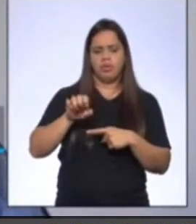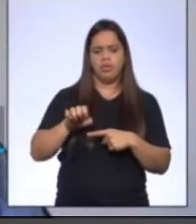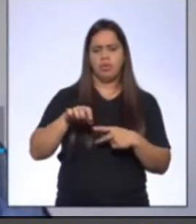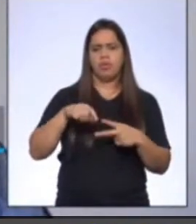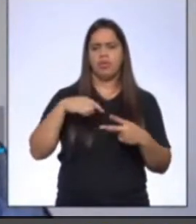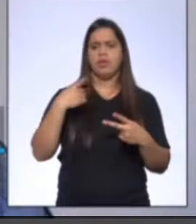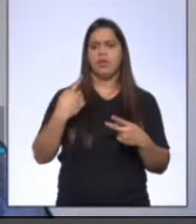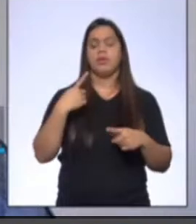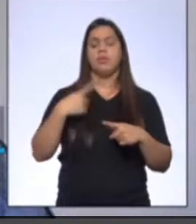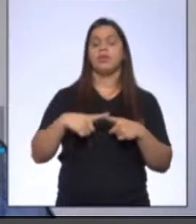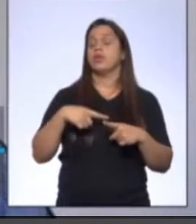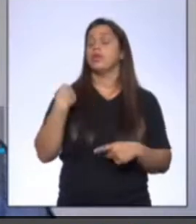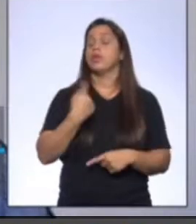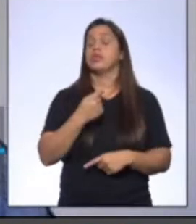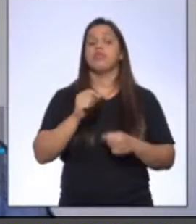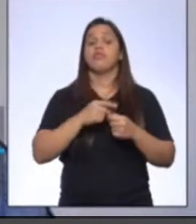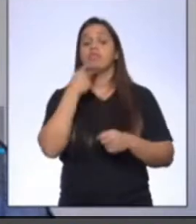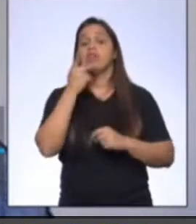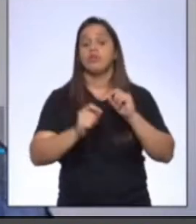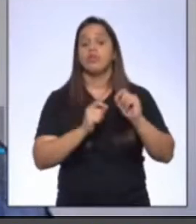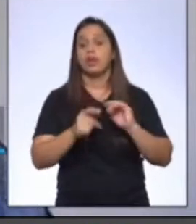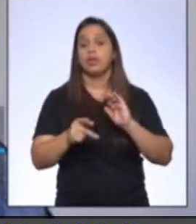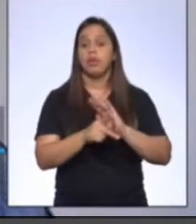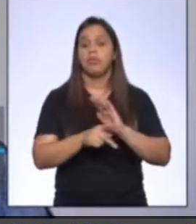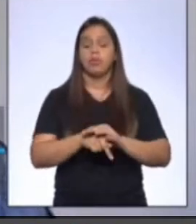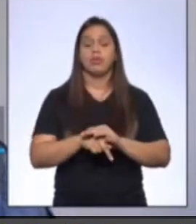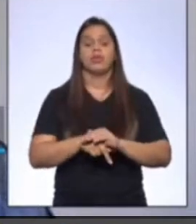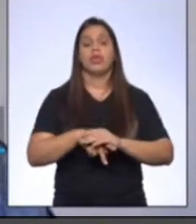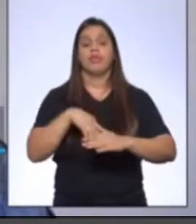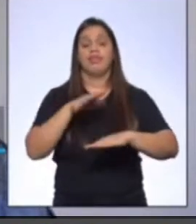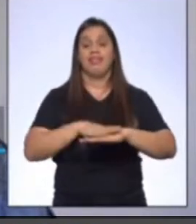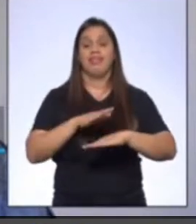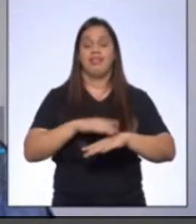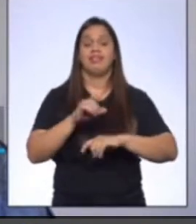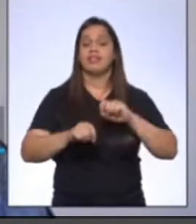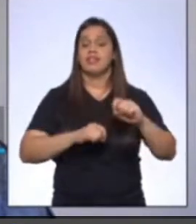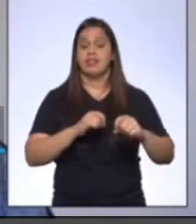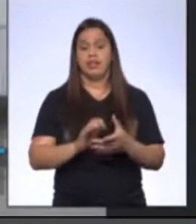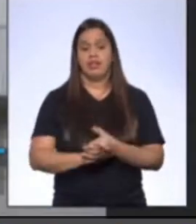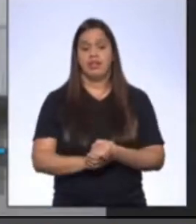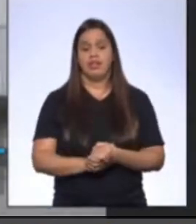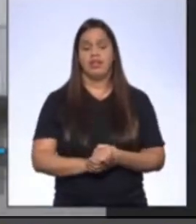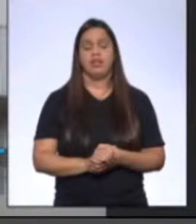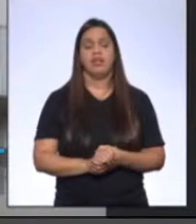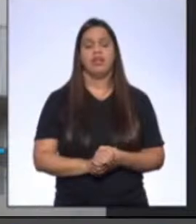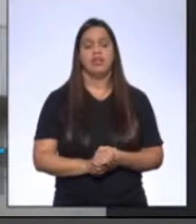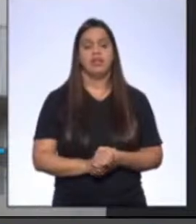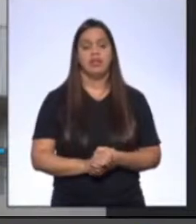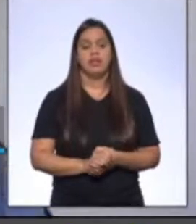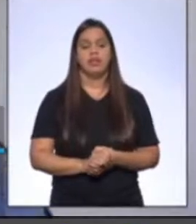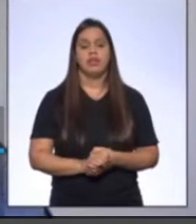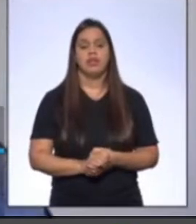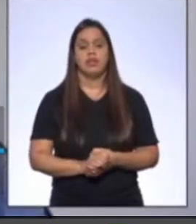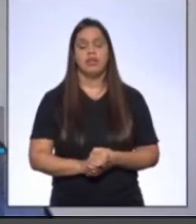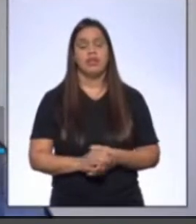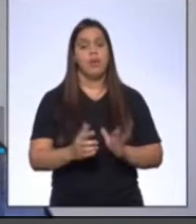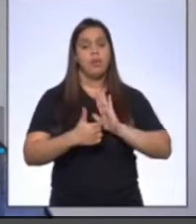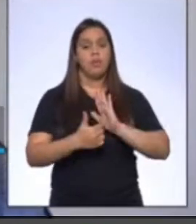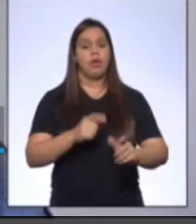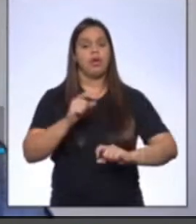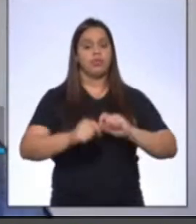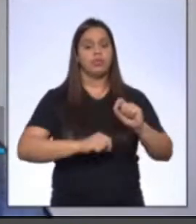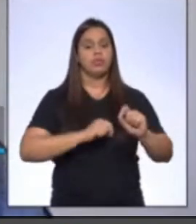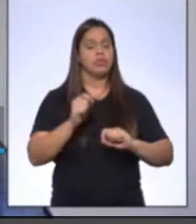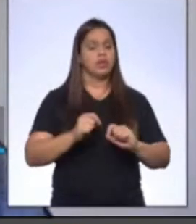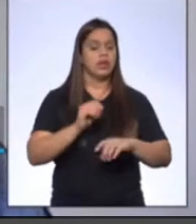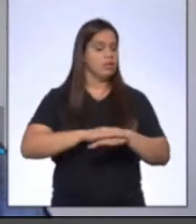Porque nós estamos pedindo das ações. Então, eu queria saber o que que fez as ações, mostra que as ações não deram certo. E